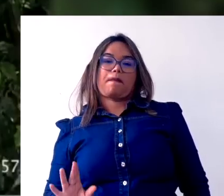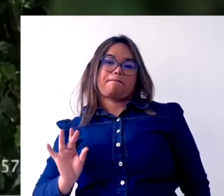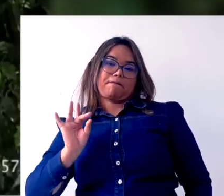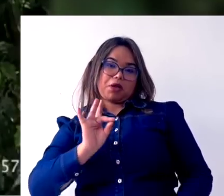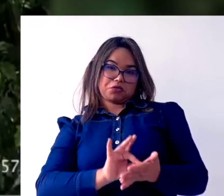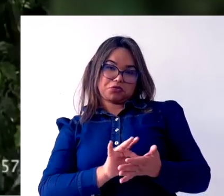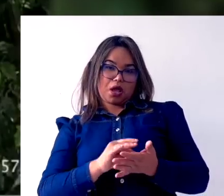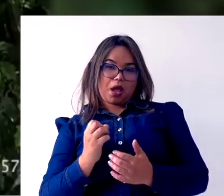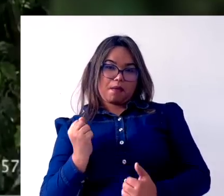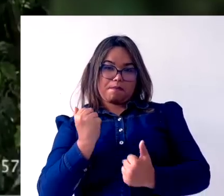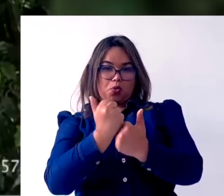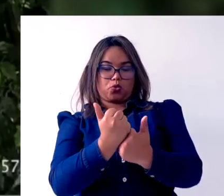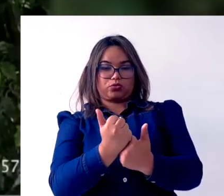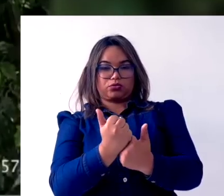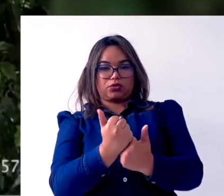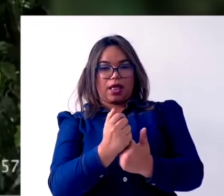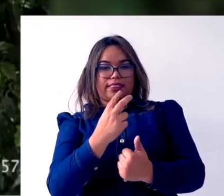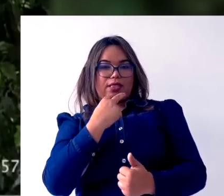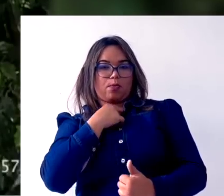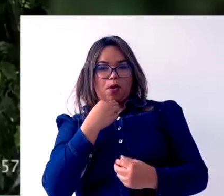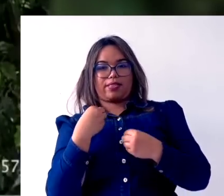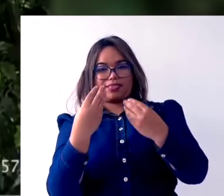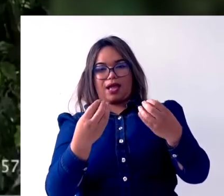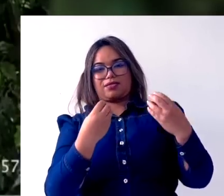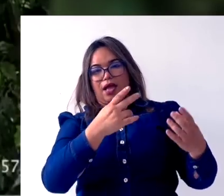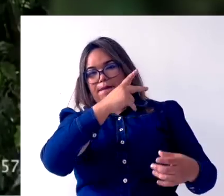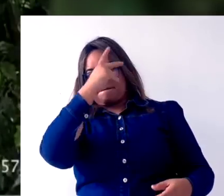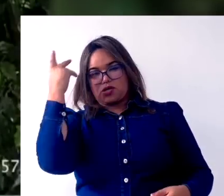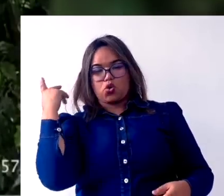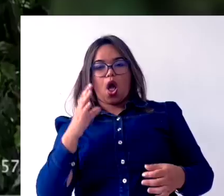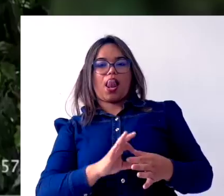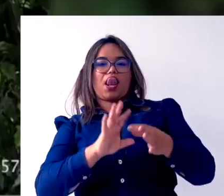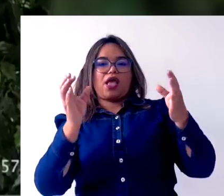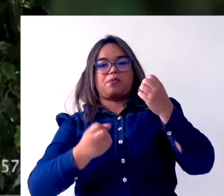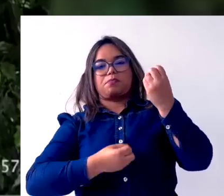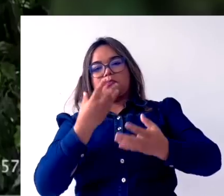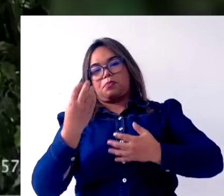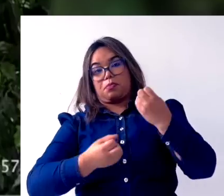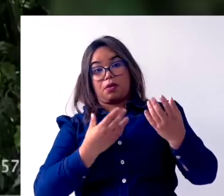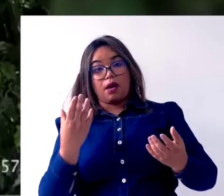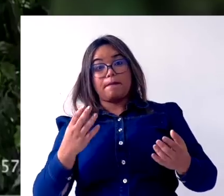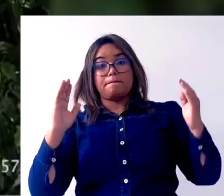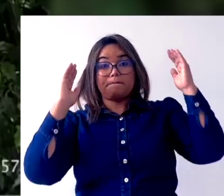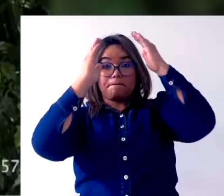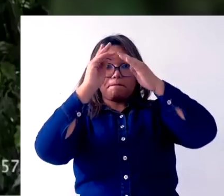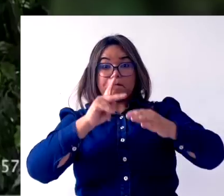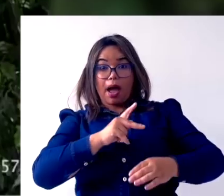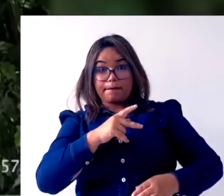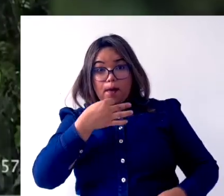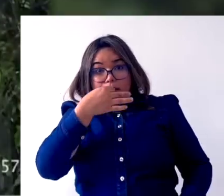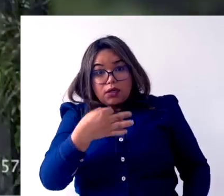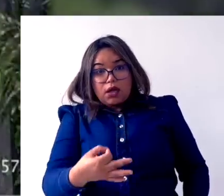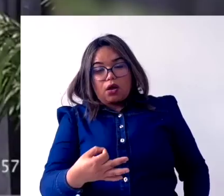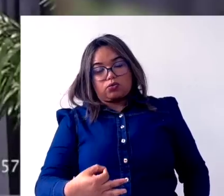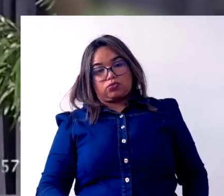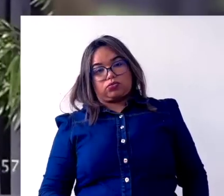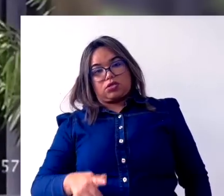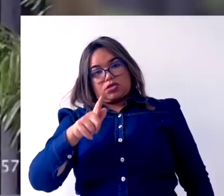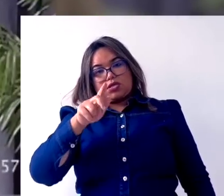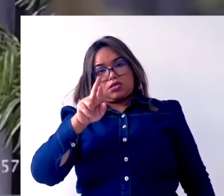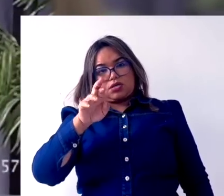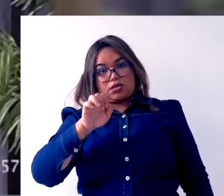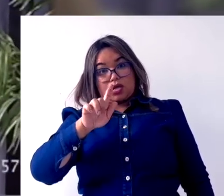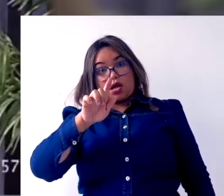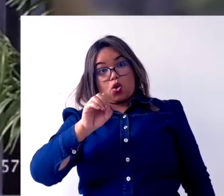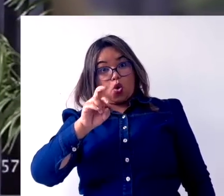Não se deve dar permissão às pessoas que digam o que pensam. É isso que o Papa está dizendo. O Papa Gregório disse isso. Será que os